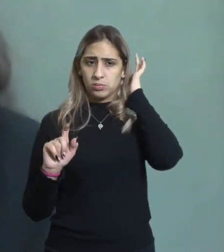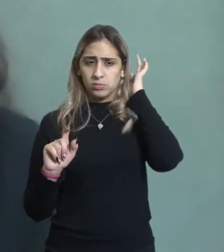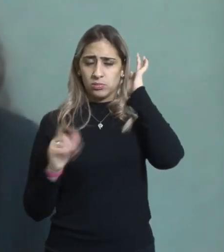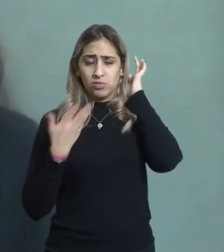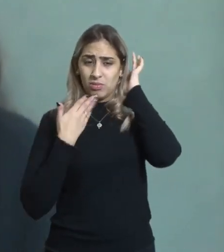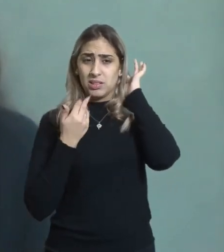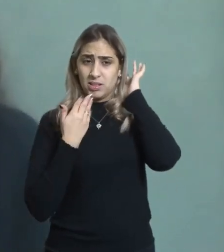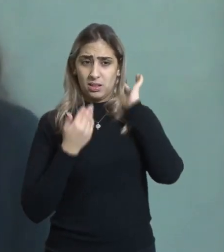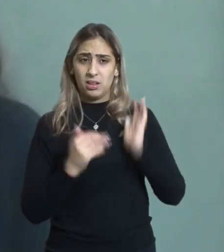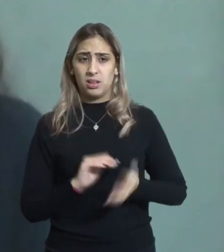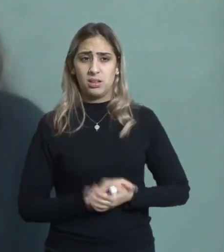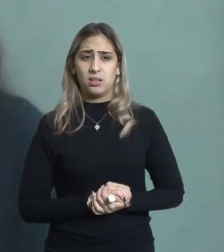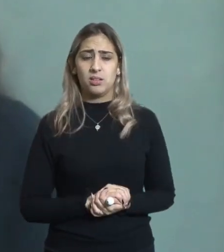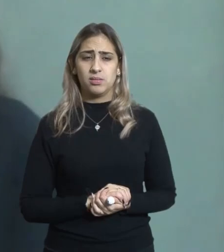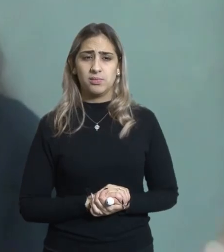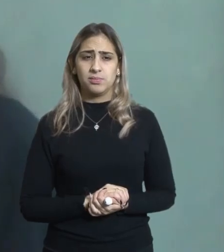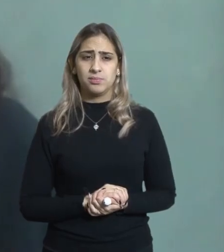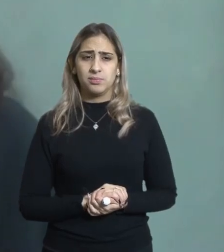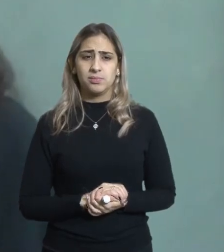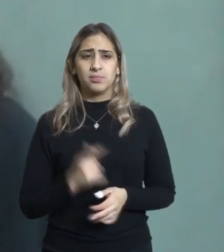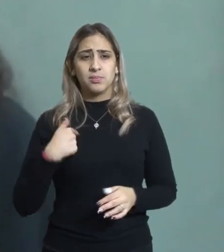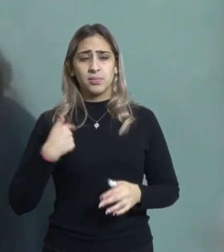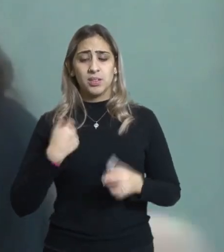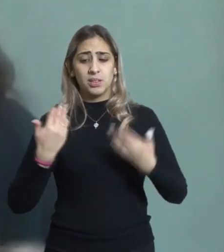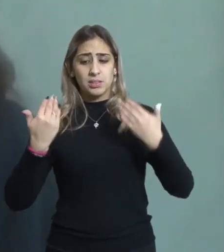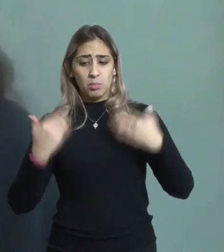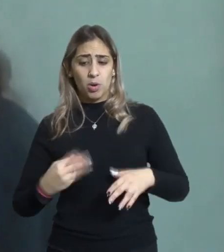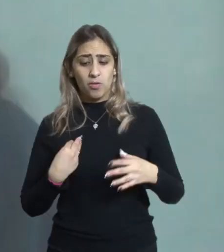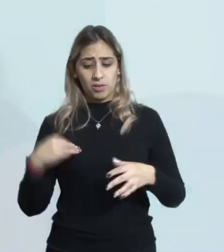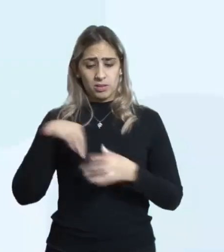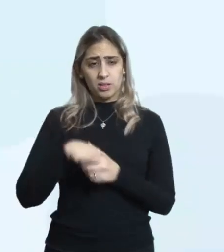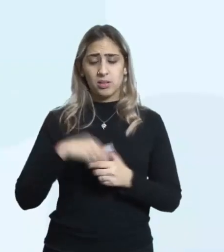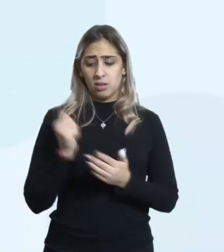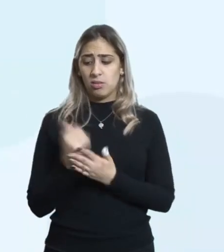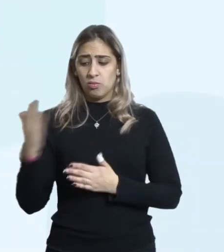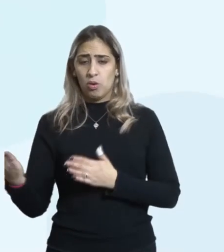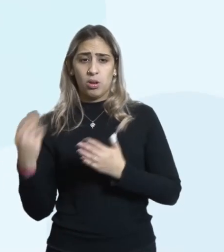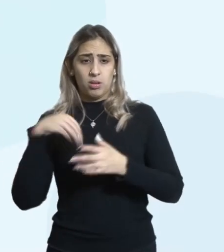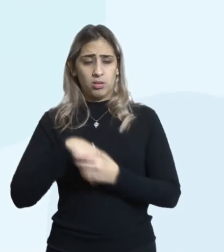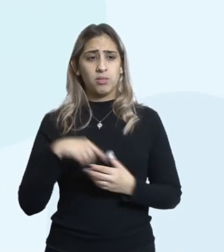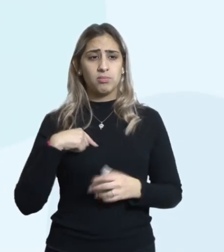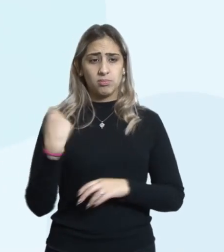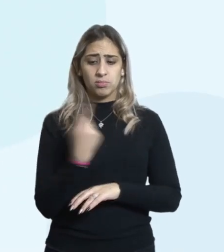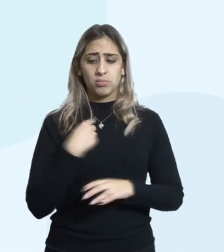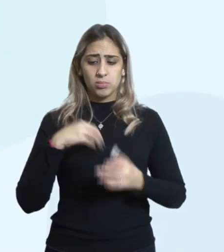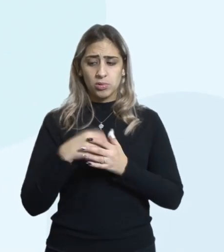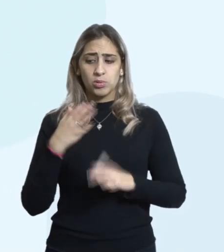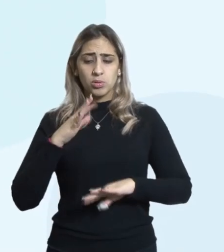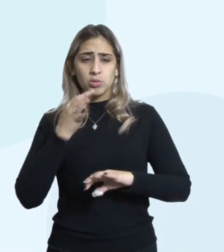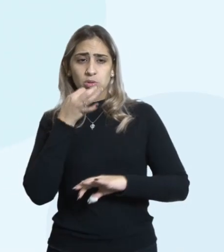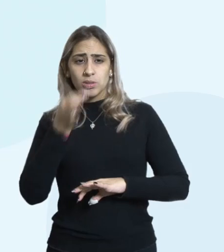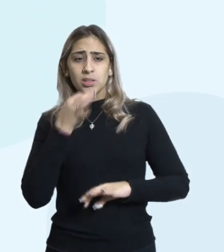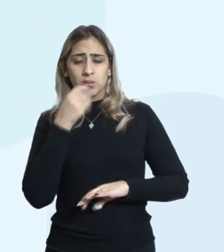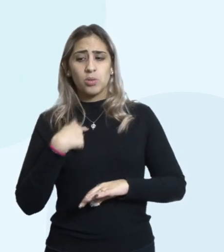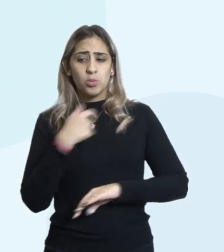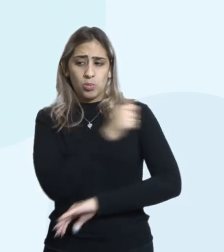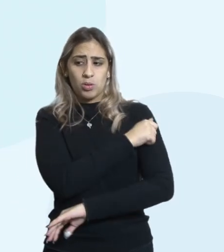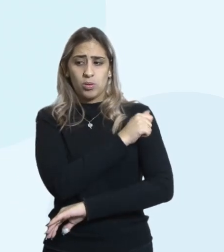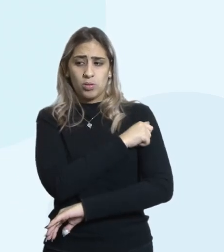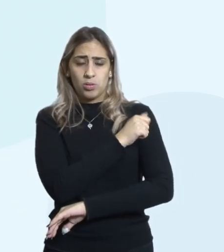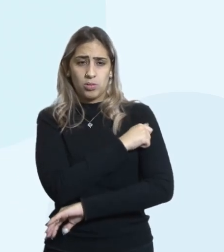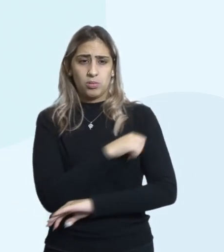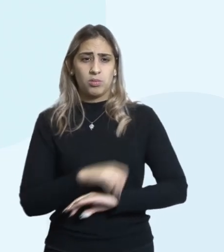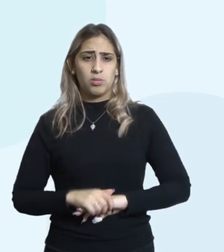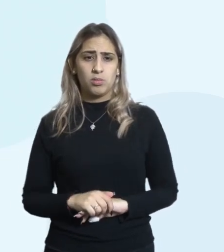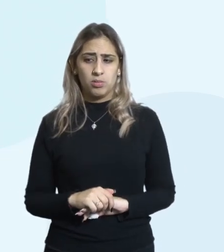facilita. Nas provas internas e externas, de acordo com a solicitação do estudante, o que